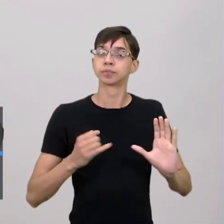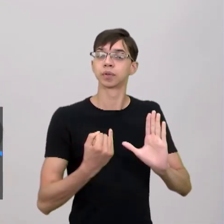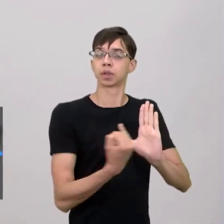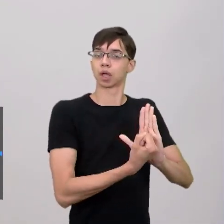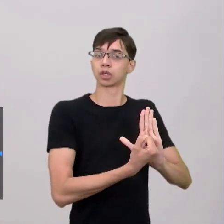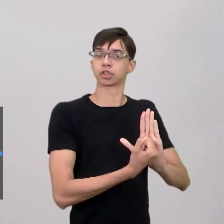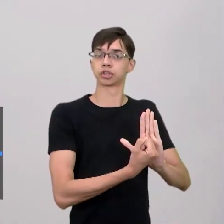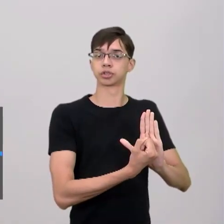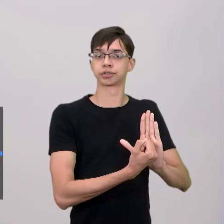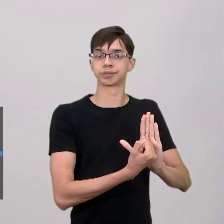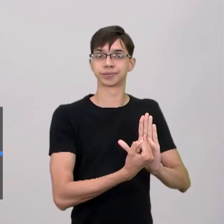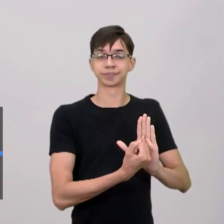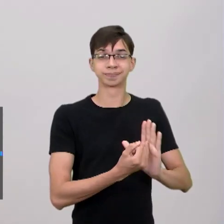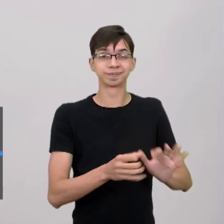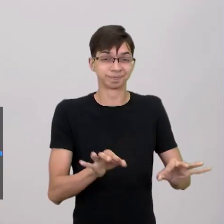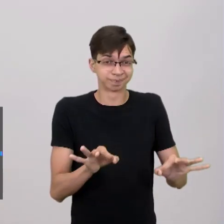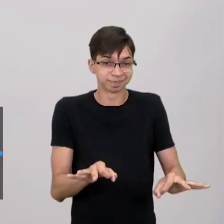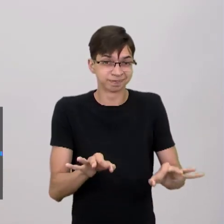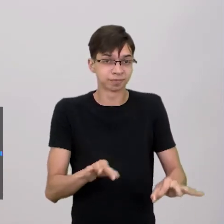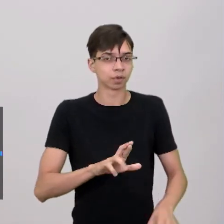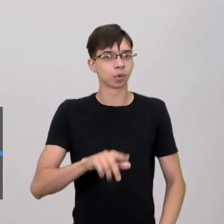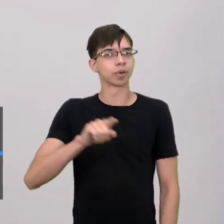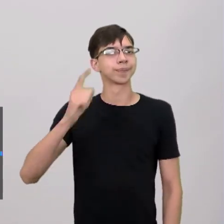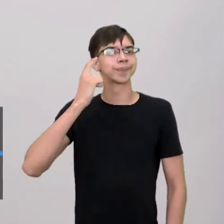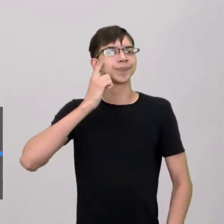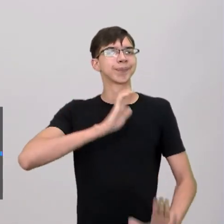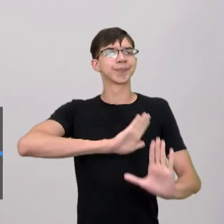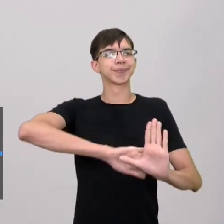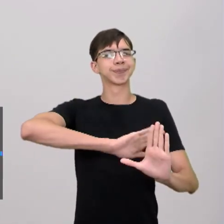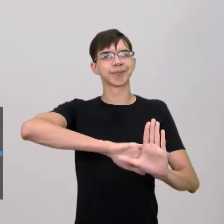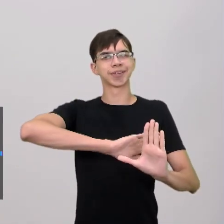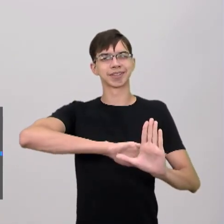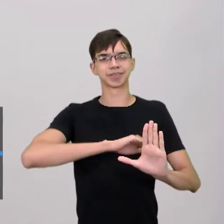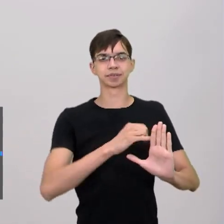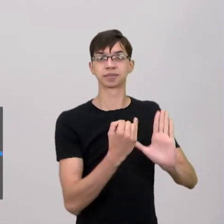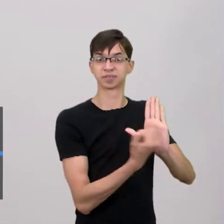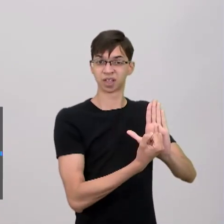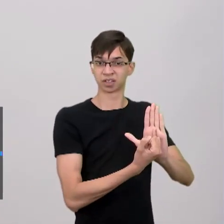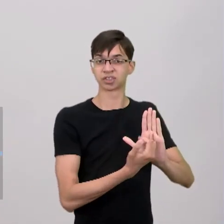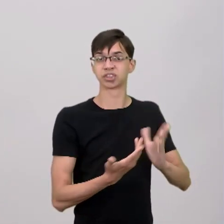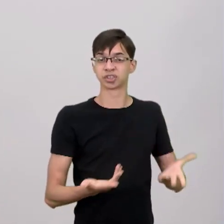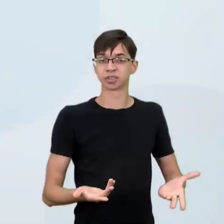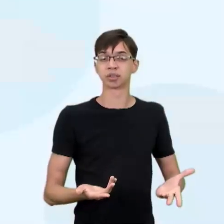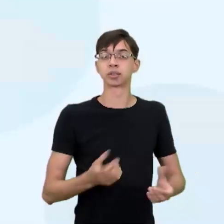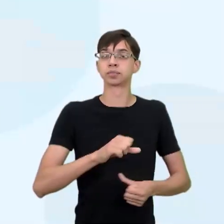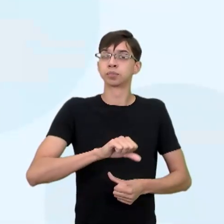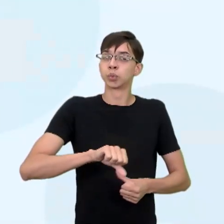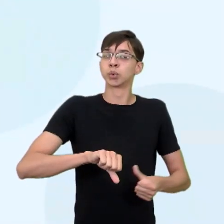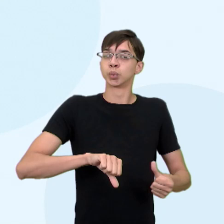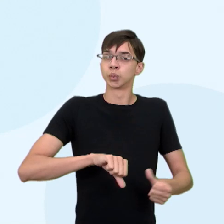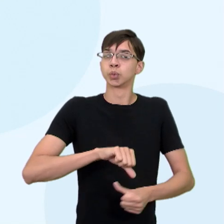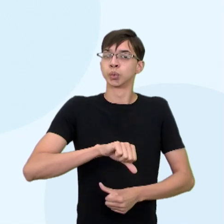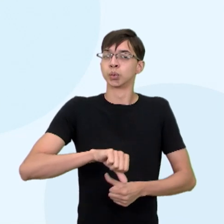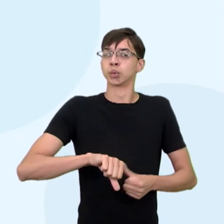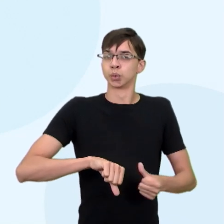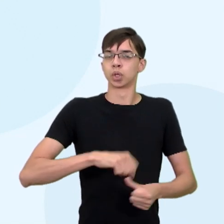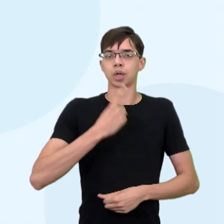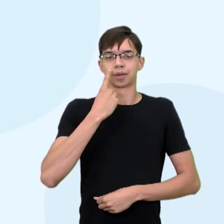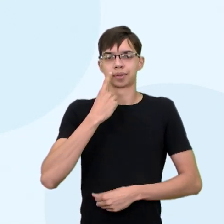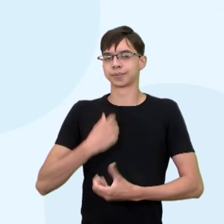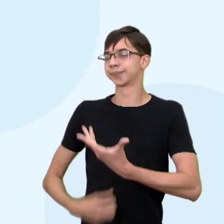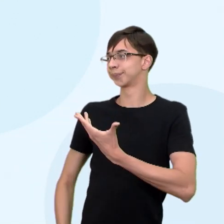identidade, mas não é bem assim. Primeiro que a identidade não é nada estático, e aí vai aparecer pra vocês aí na tela, tá? Então